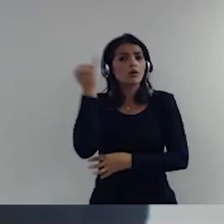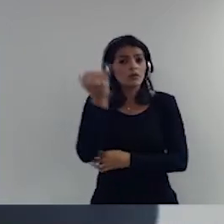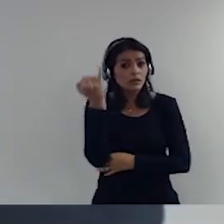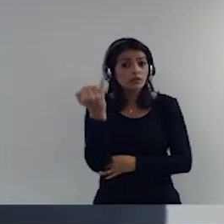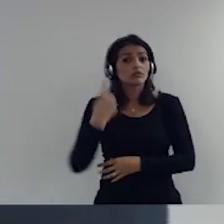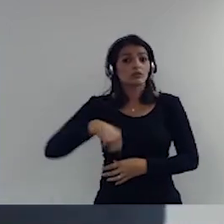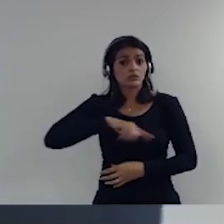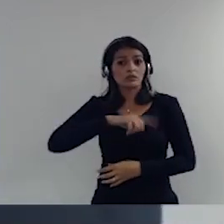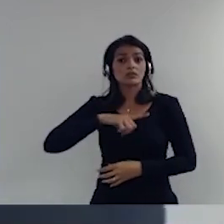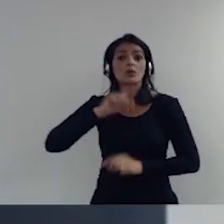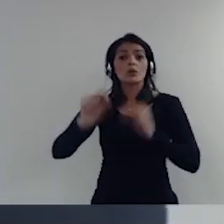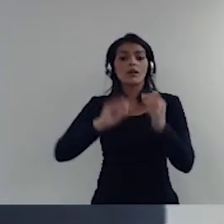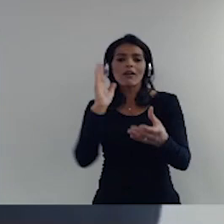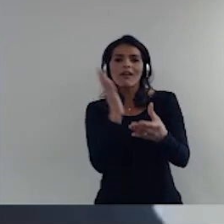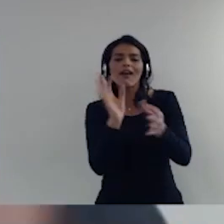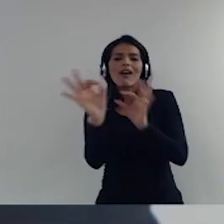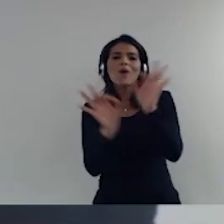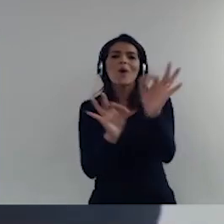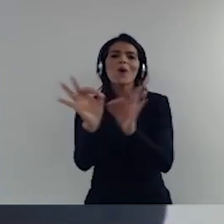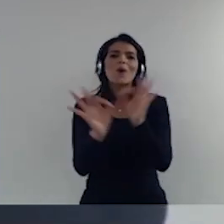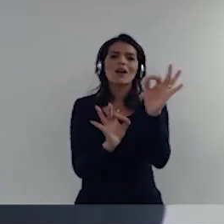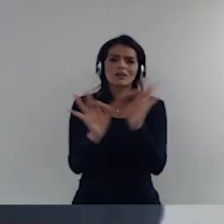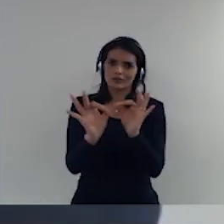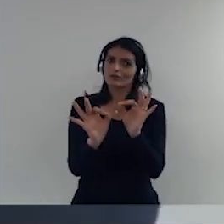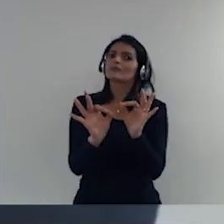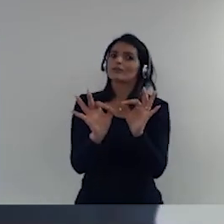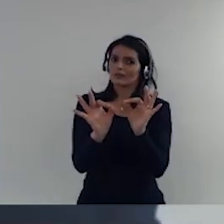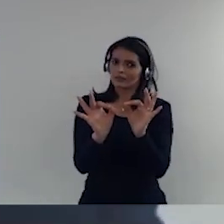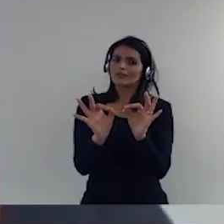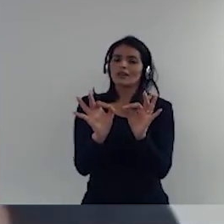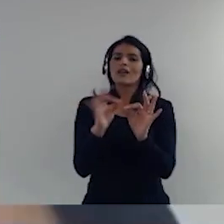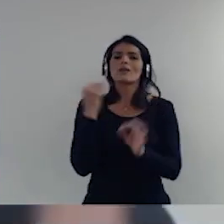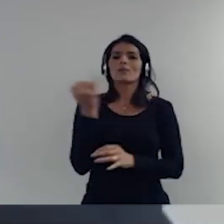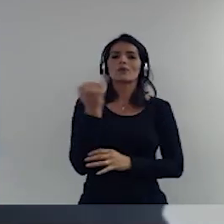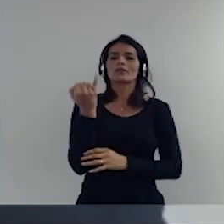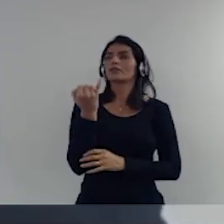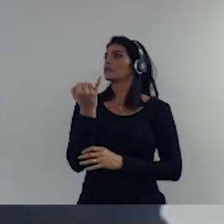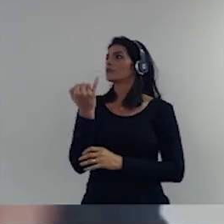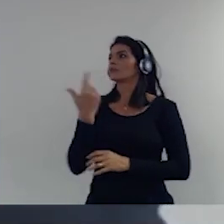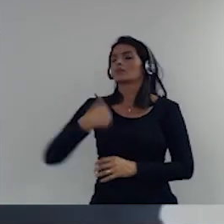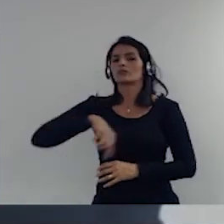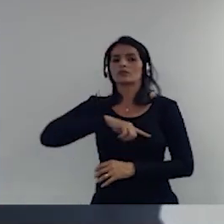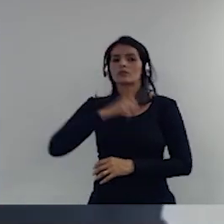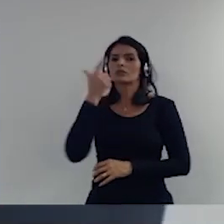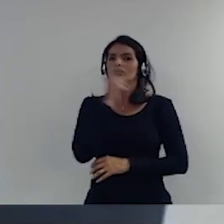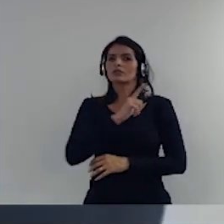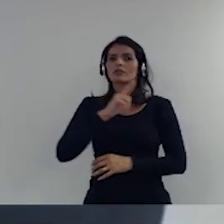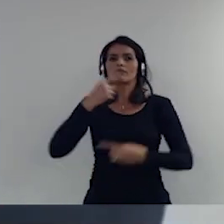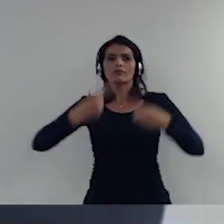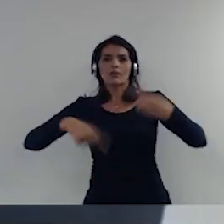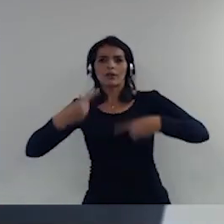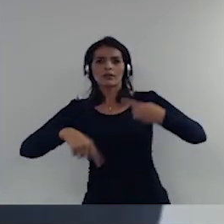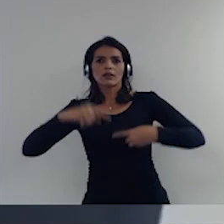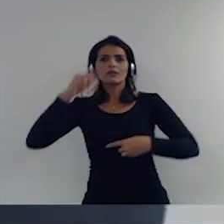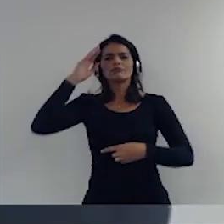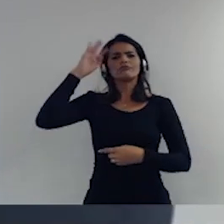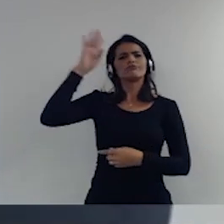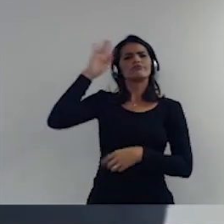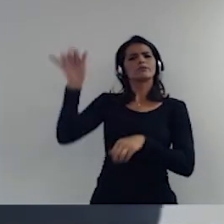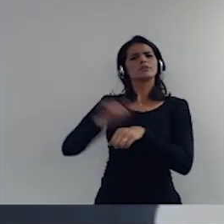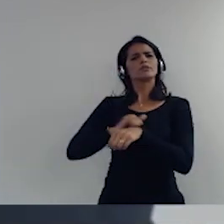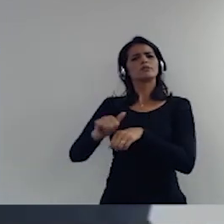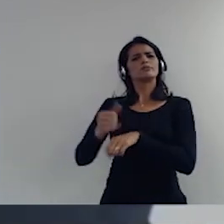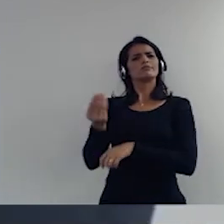esse processo, acho que é um processo estrutural muito interessante para a gente poder debater e refletir, porque não dá para